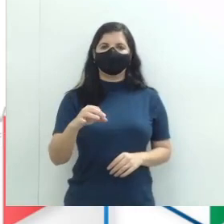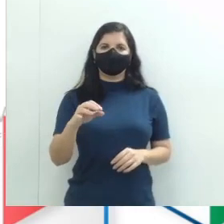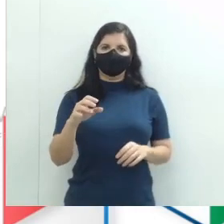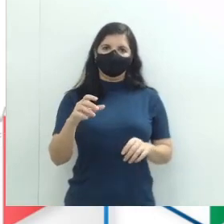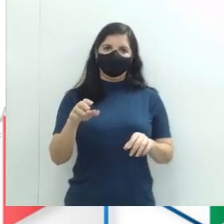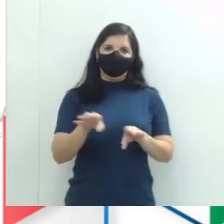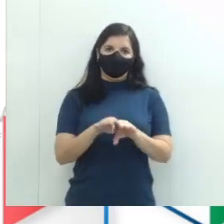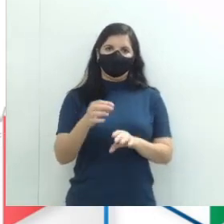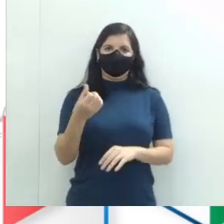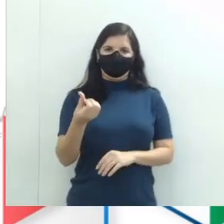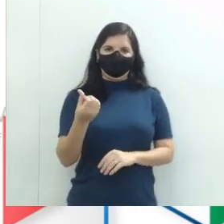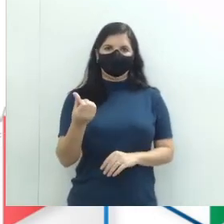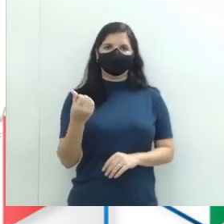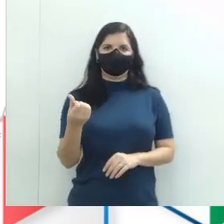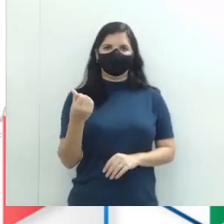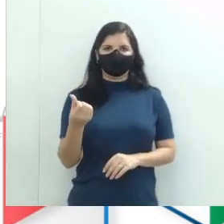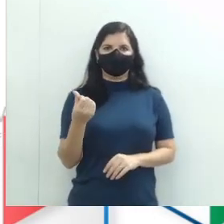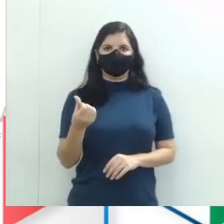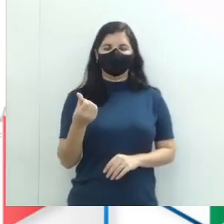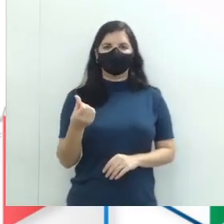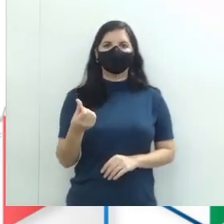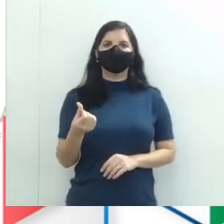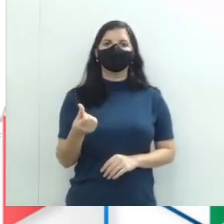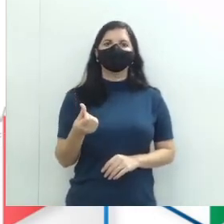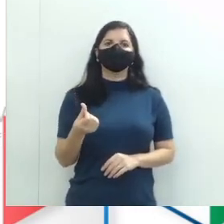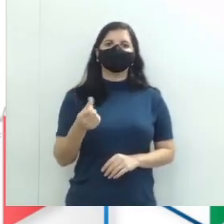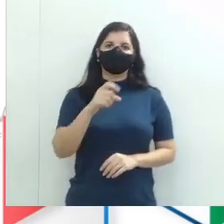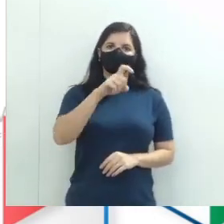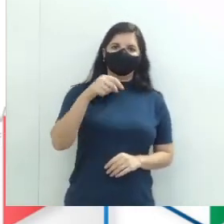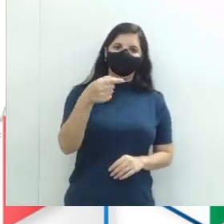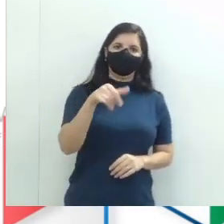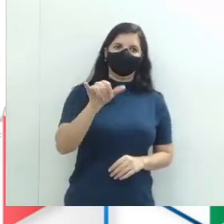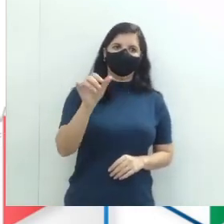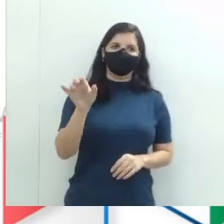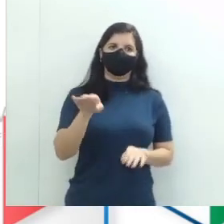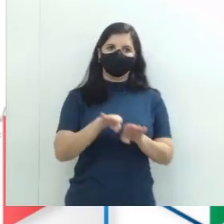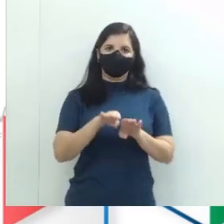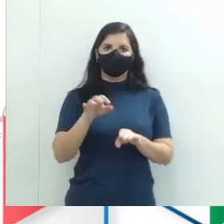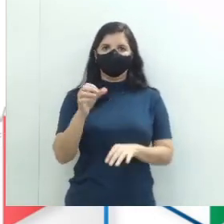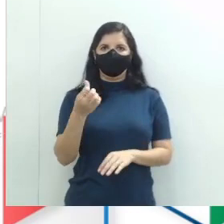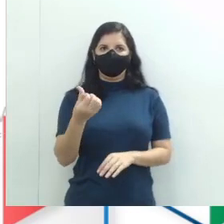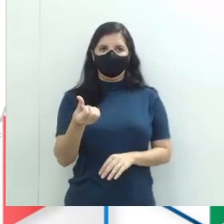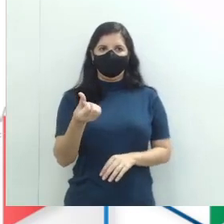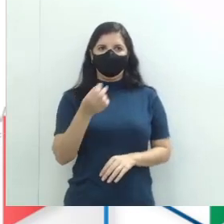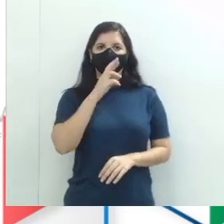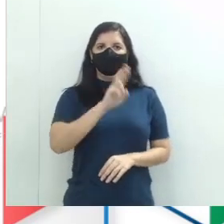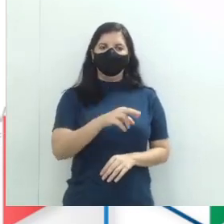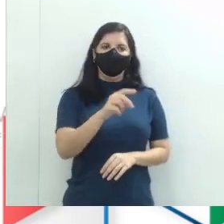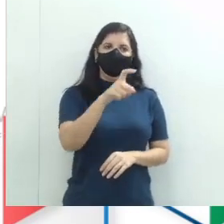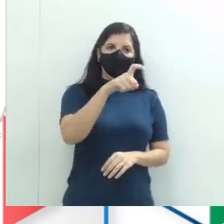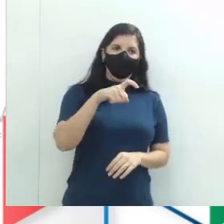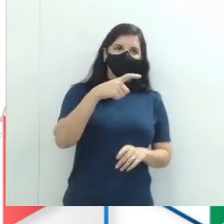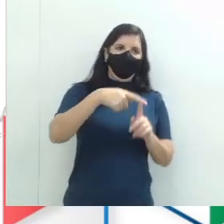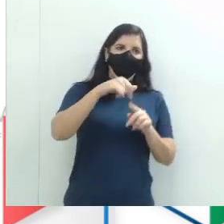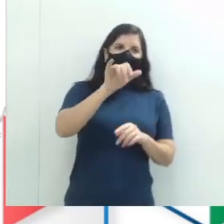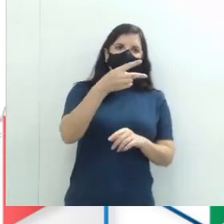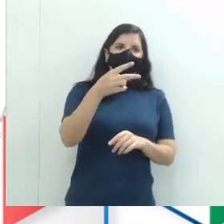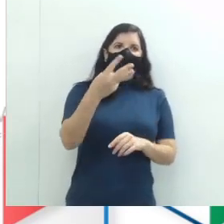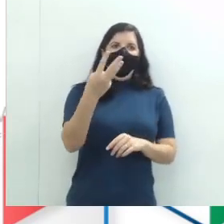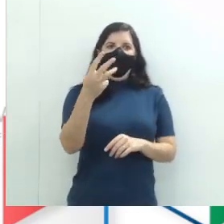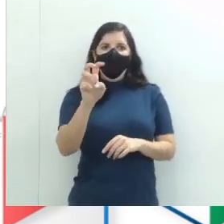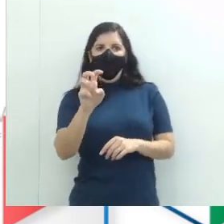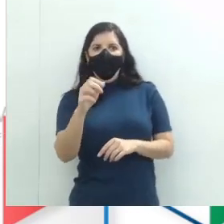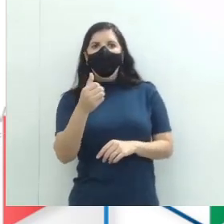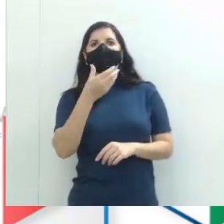a 6. Tem um erro de digitação aí, tá? X menos y igual a 6. Porque a solução vai ser essa, ó. X mais y igual a